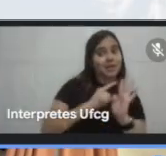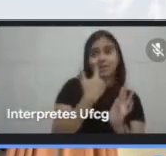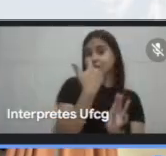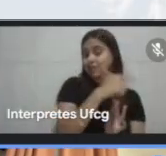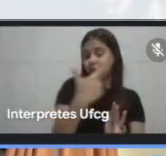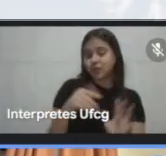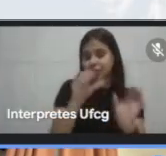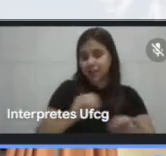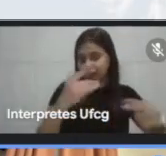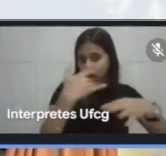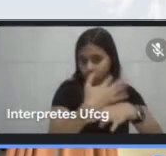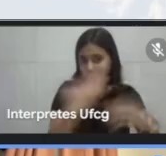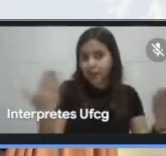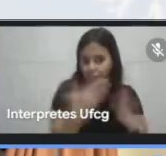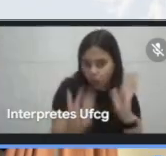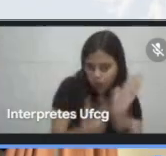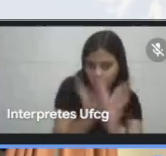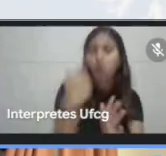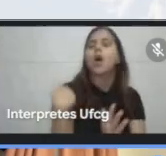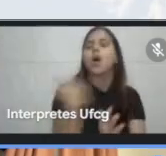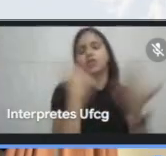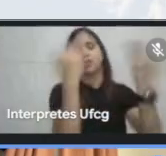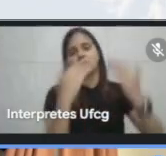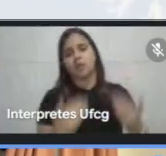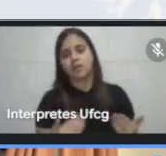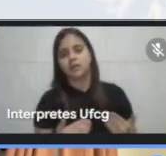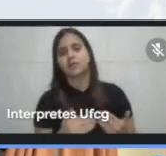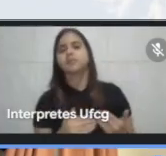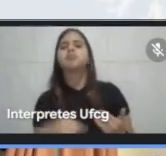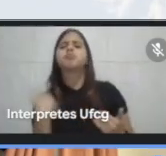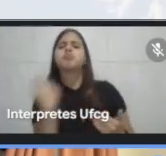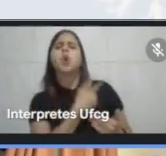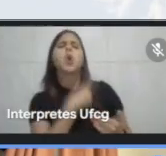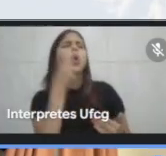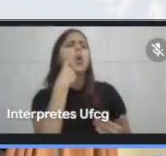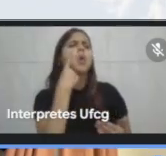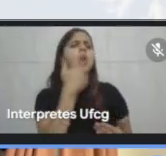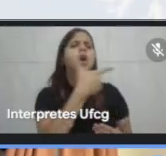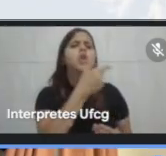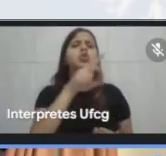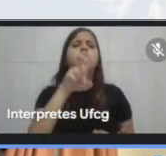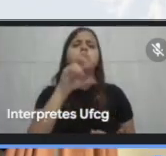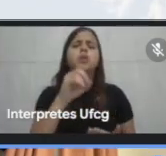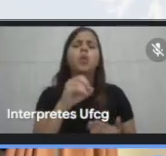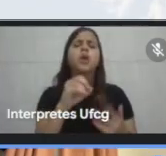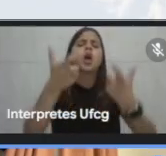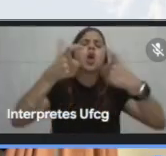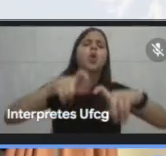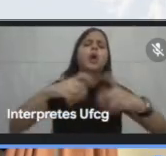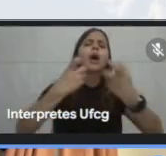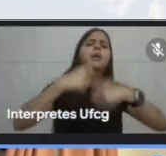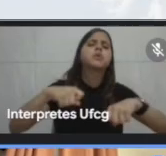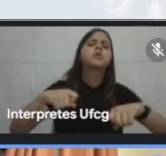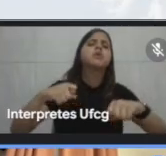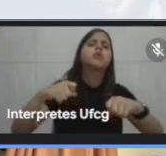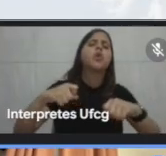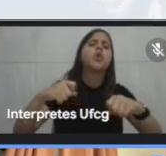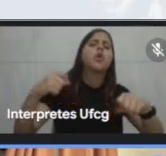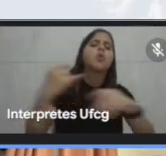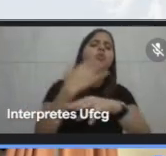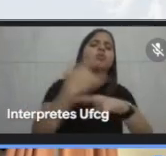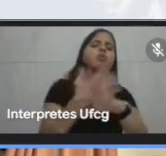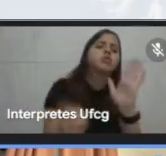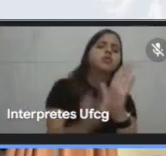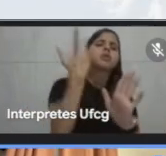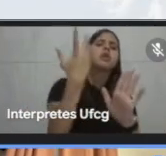para 2050, zonas que provavelmente vão ser ocupadas e quanto aquela zona vai acarretar em consumo de água